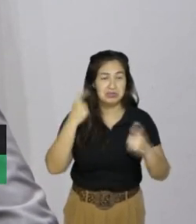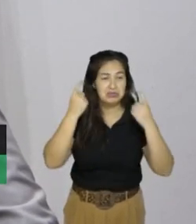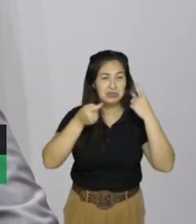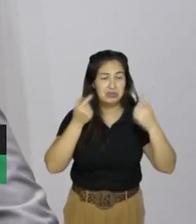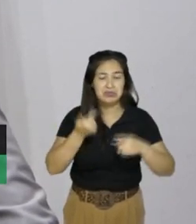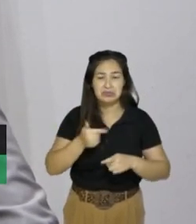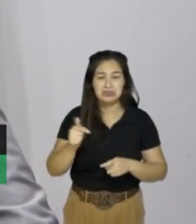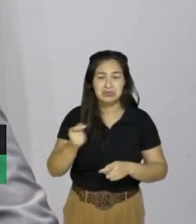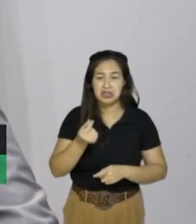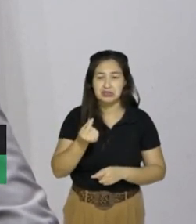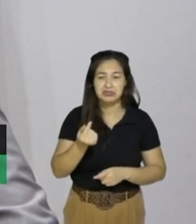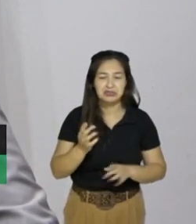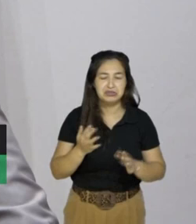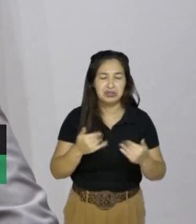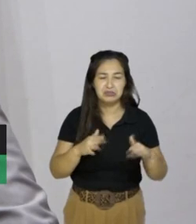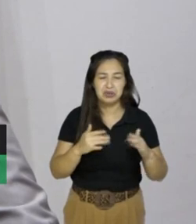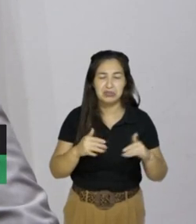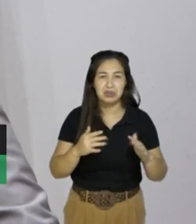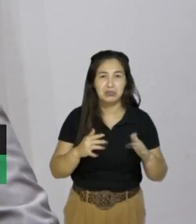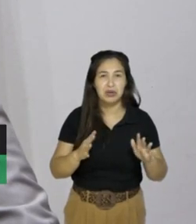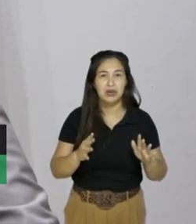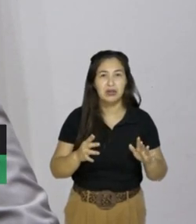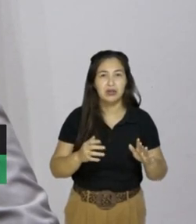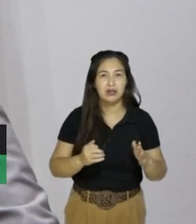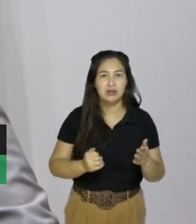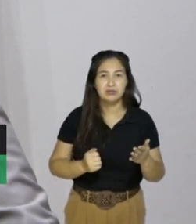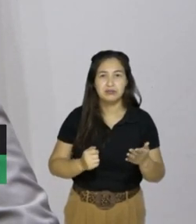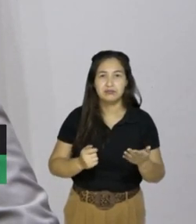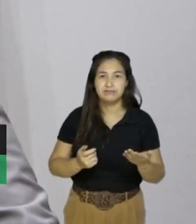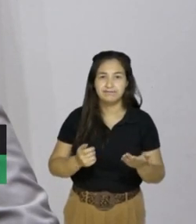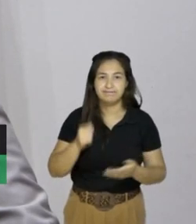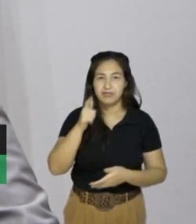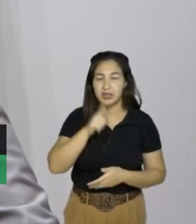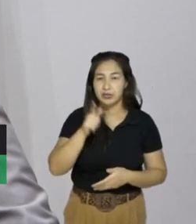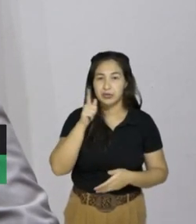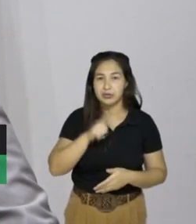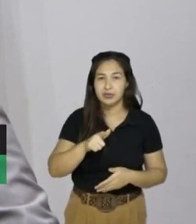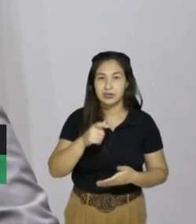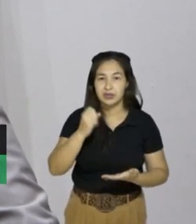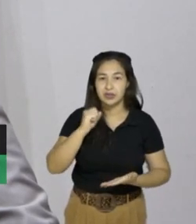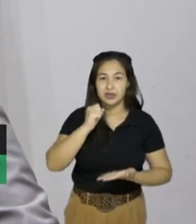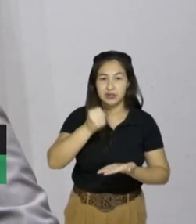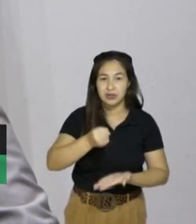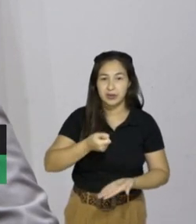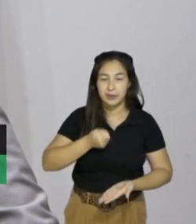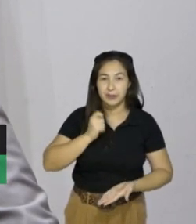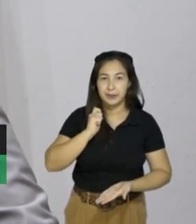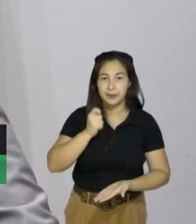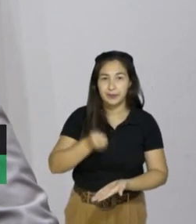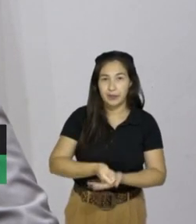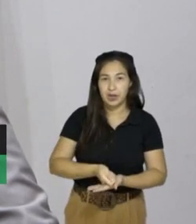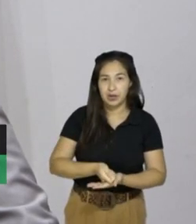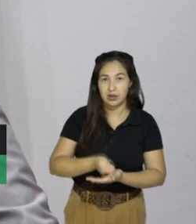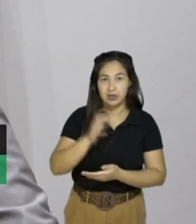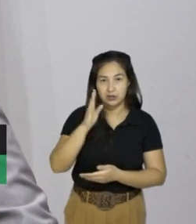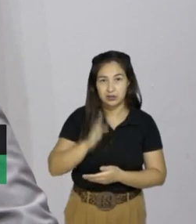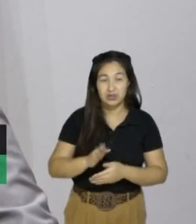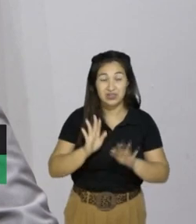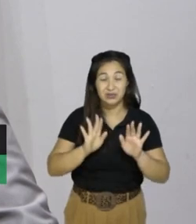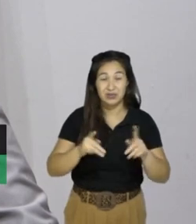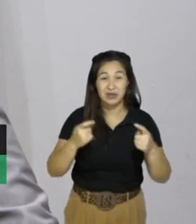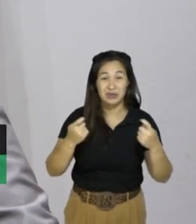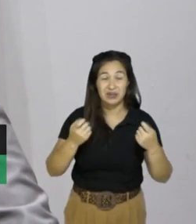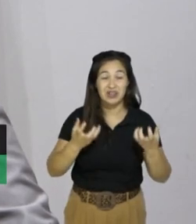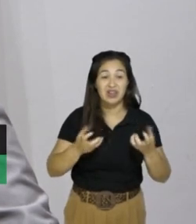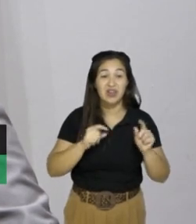estipulado para aquisição de bolsa mas mesmo assim insiste em perturbar o andamento